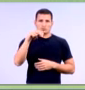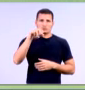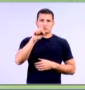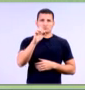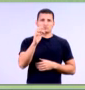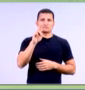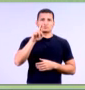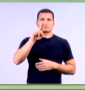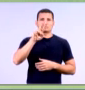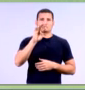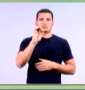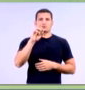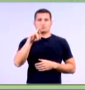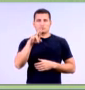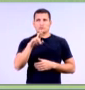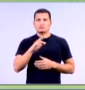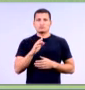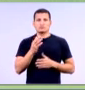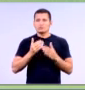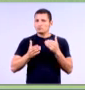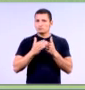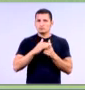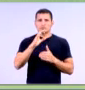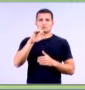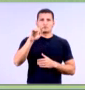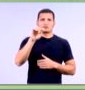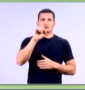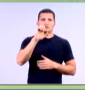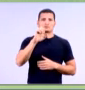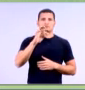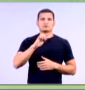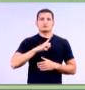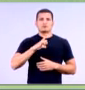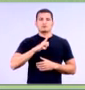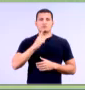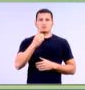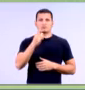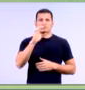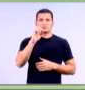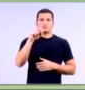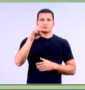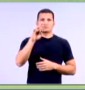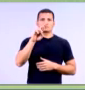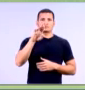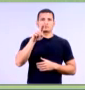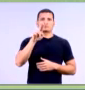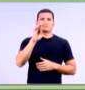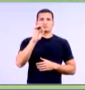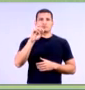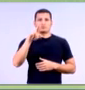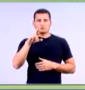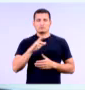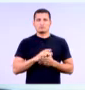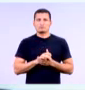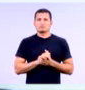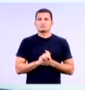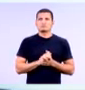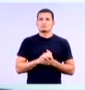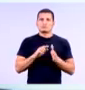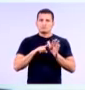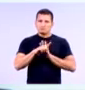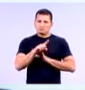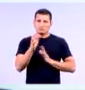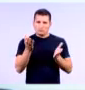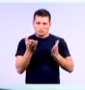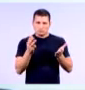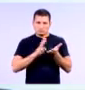Gente, toda classe tem pelo menos um construtor. Professor, a primeira vez que a gente definiu um método foi hoje, né? Os métodos